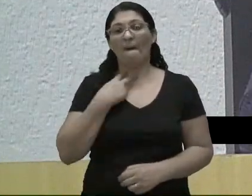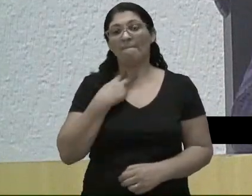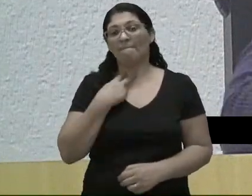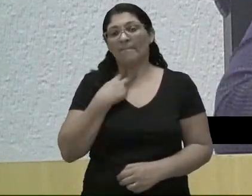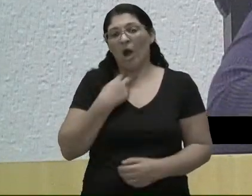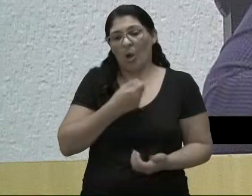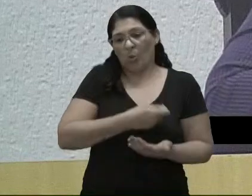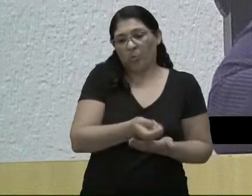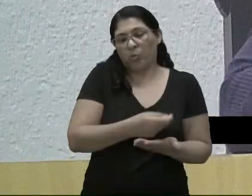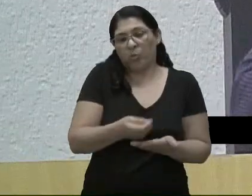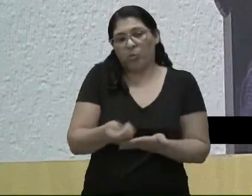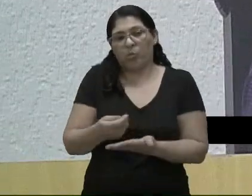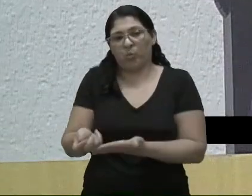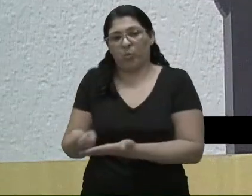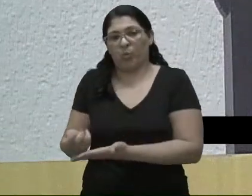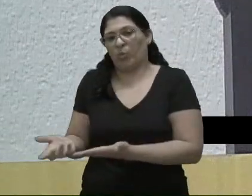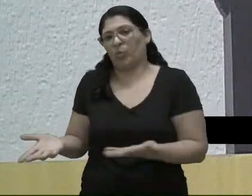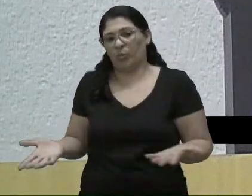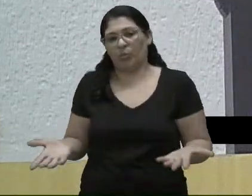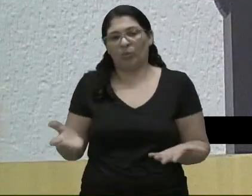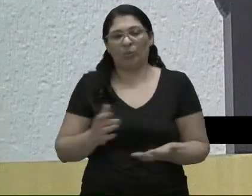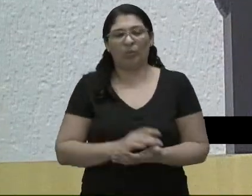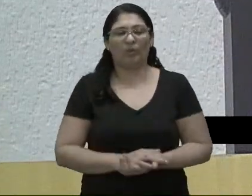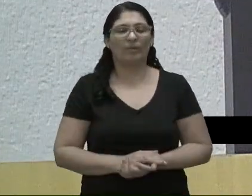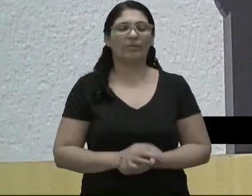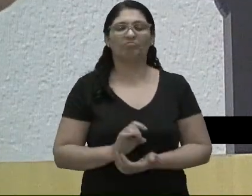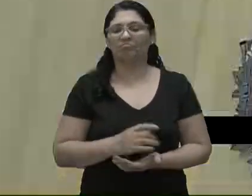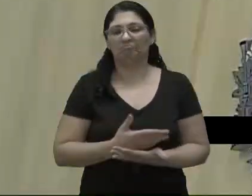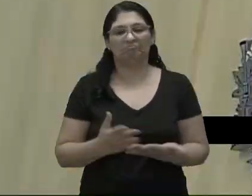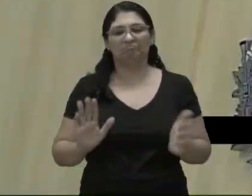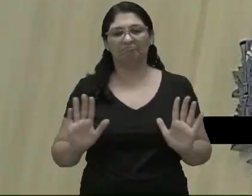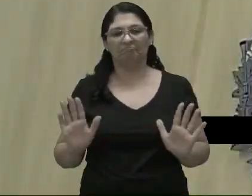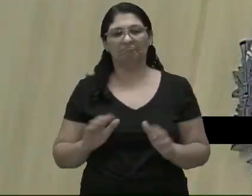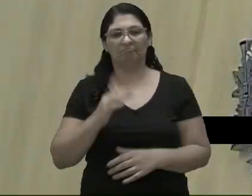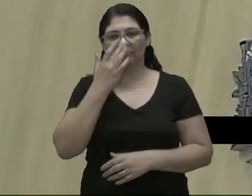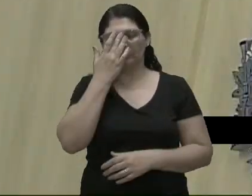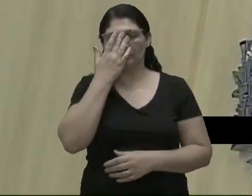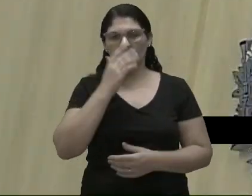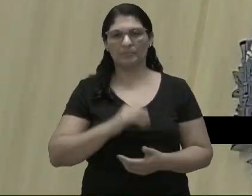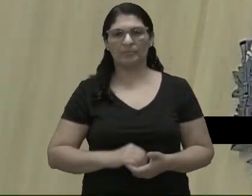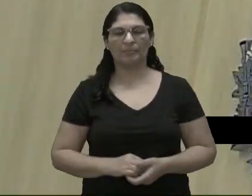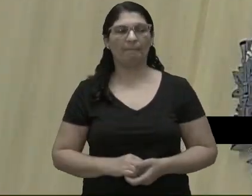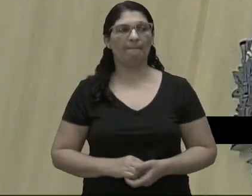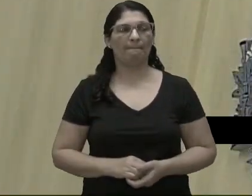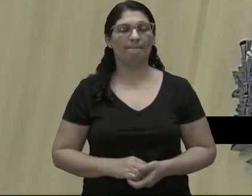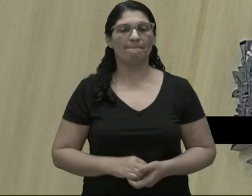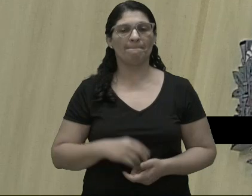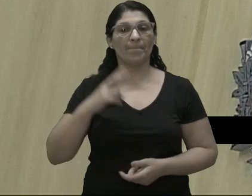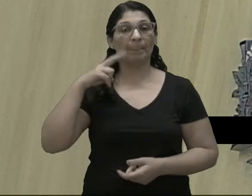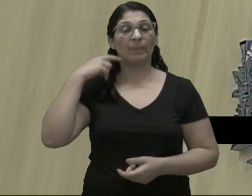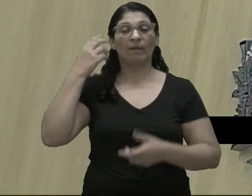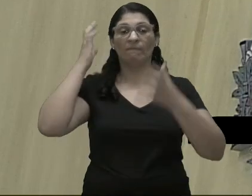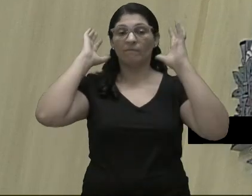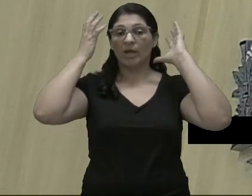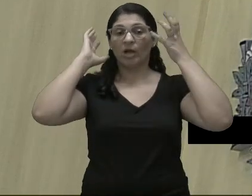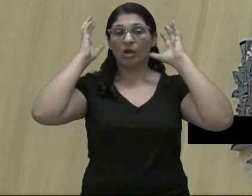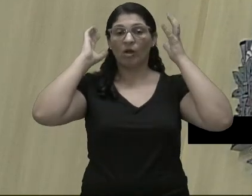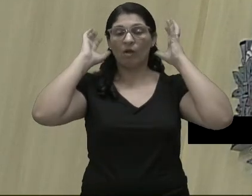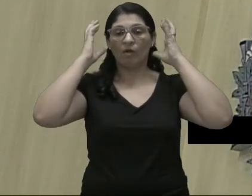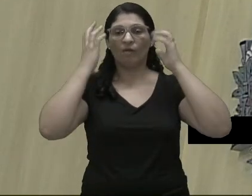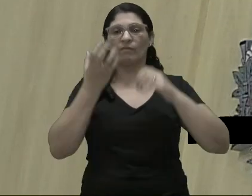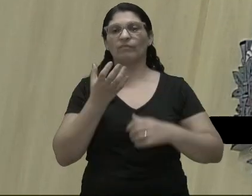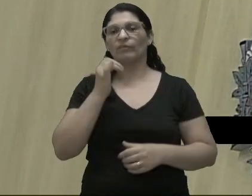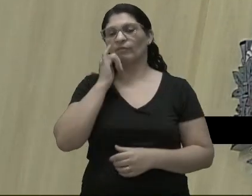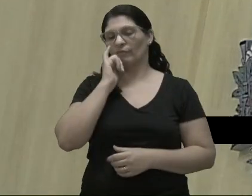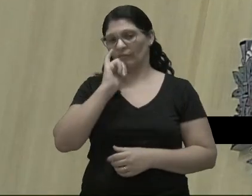com esse dinheiro que é público. Presidente, só essa é a minha colocação. Pois não, a vereadora Vivi tem mais uma contribuição para